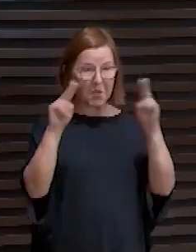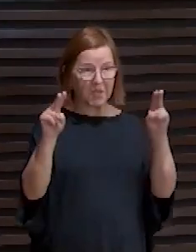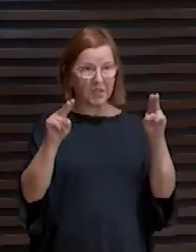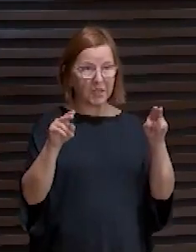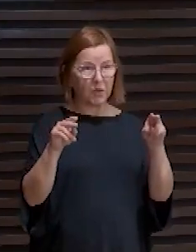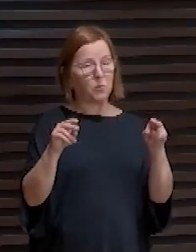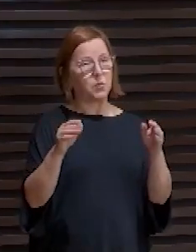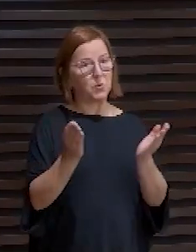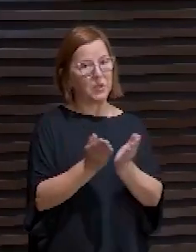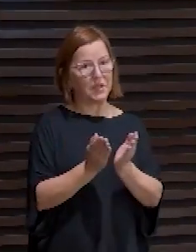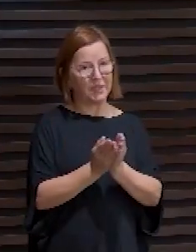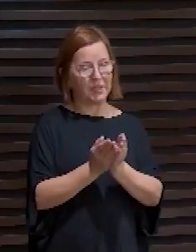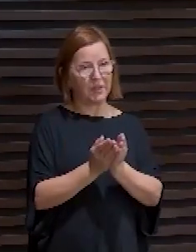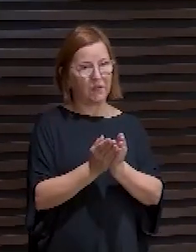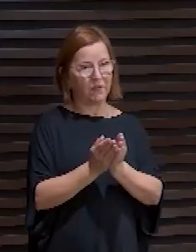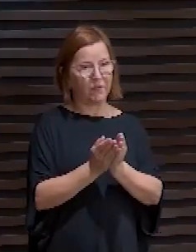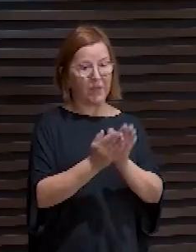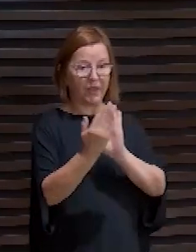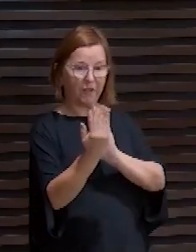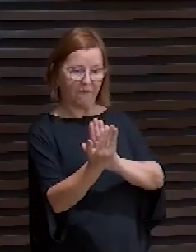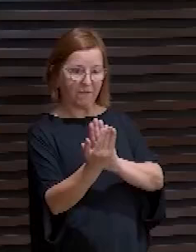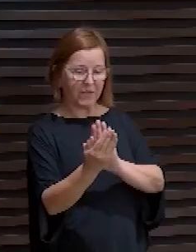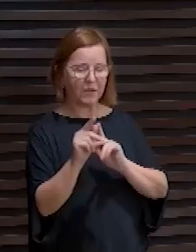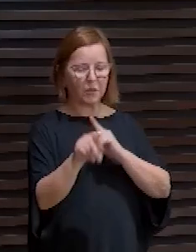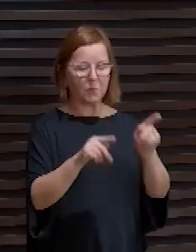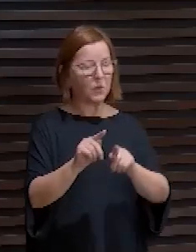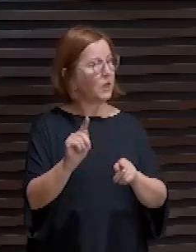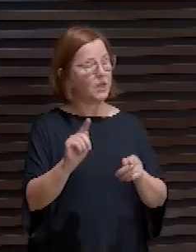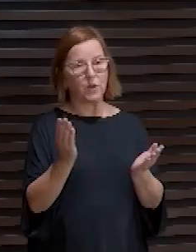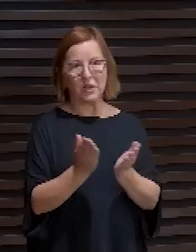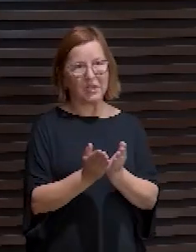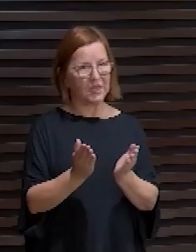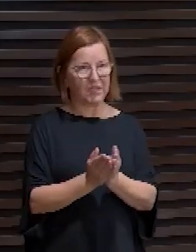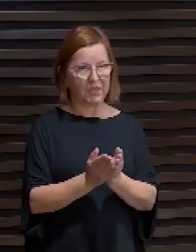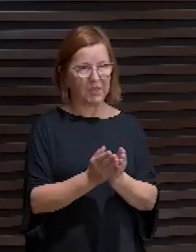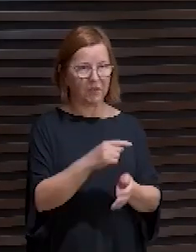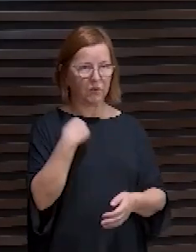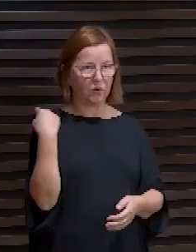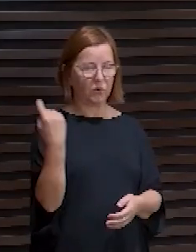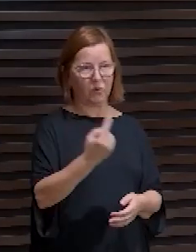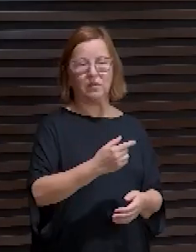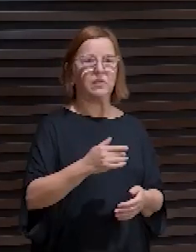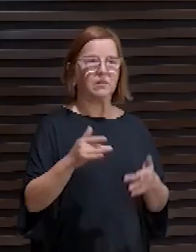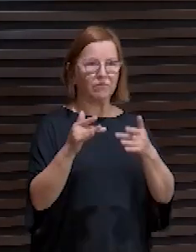não cristãs do nosso relacionamento? Gostaria que você pensasse um pouquinho sobre isso agora.